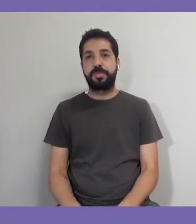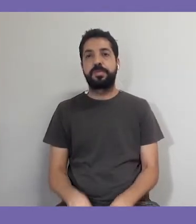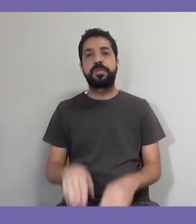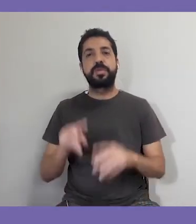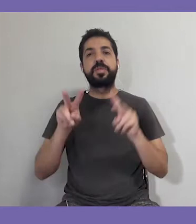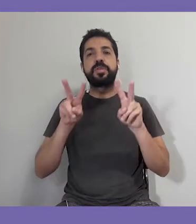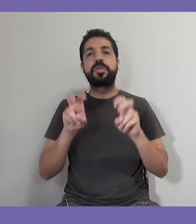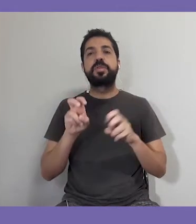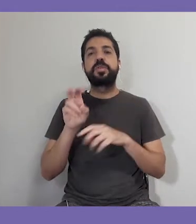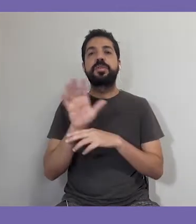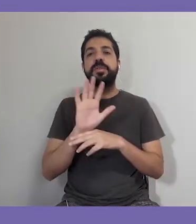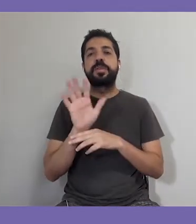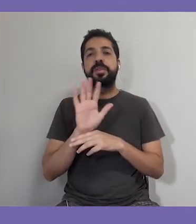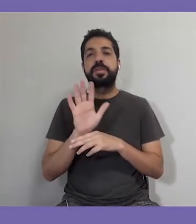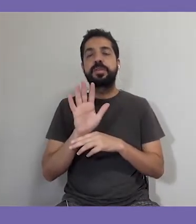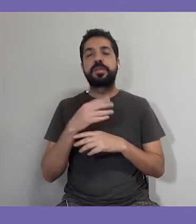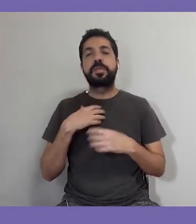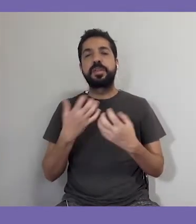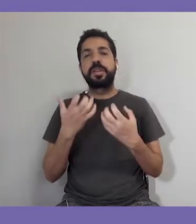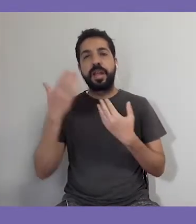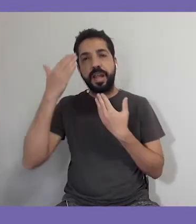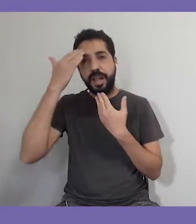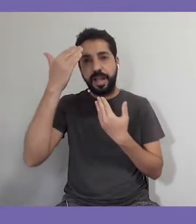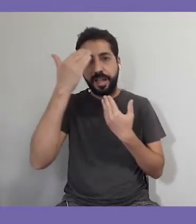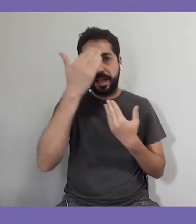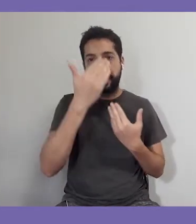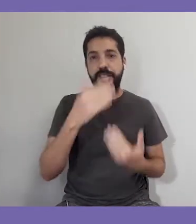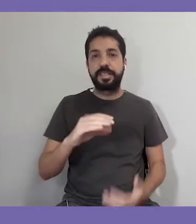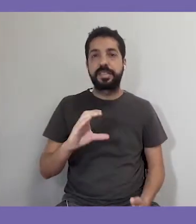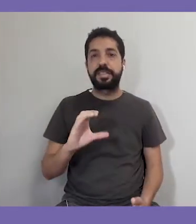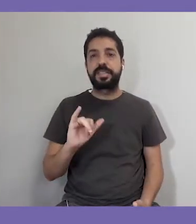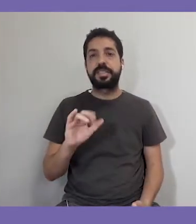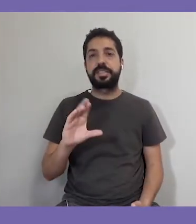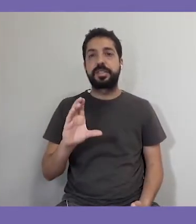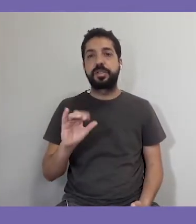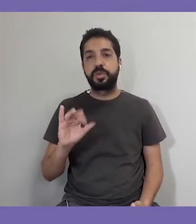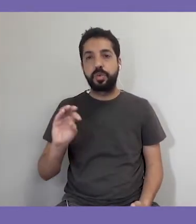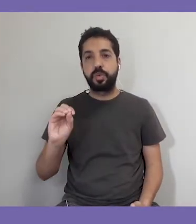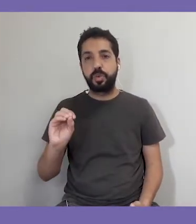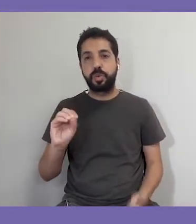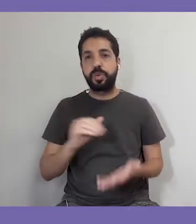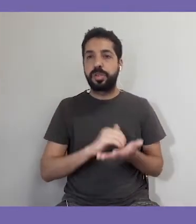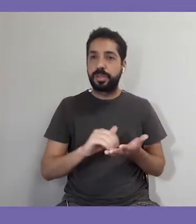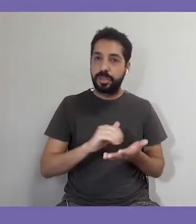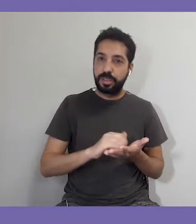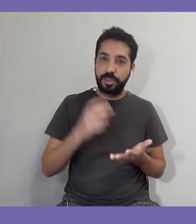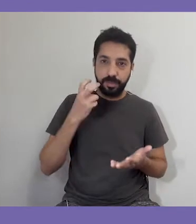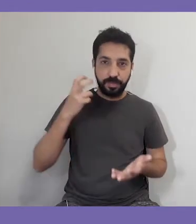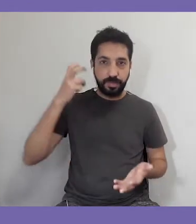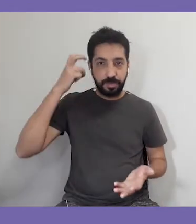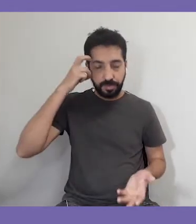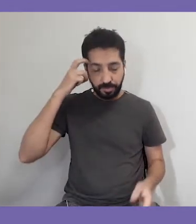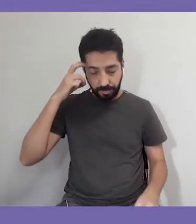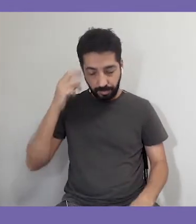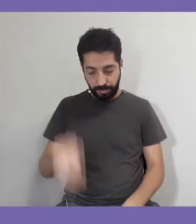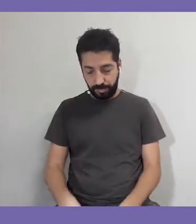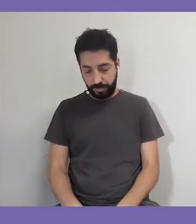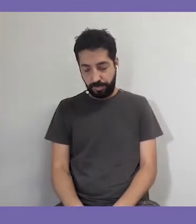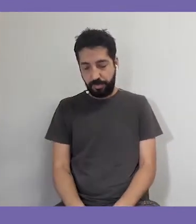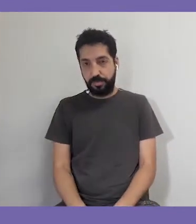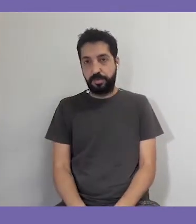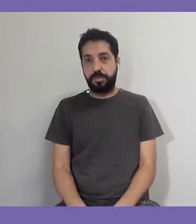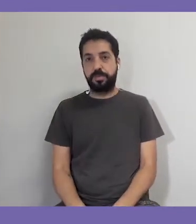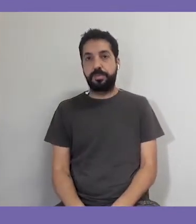Vamos, sobre cinema agora. Eu gostaria de vamos. agradecer ao Circuito Municipal de Cultura, Secretaria e Fundação Municipal de Cultura